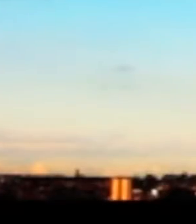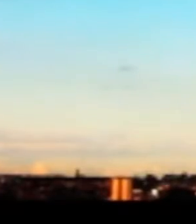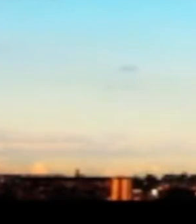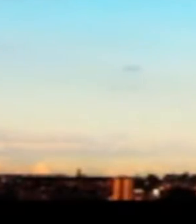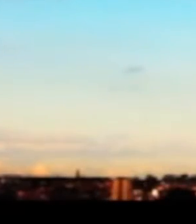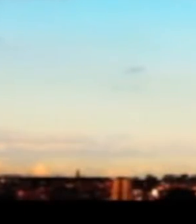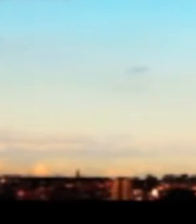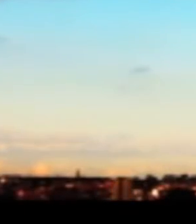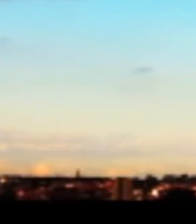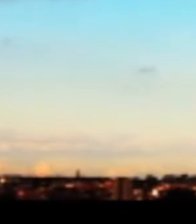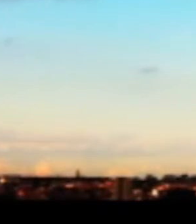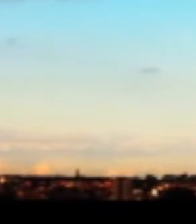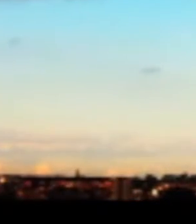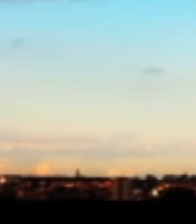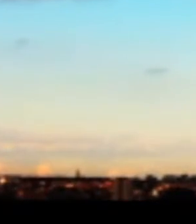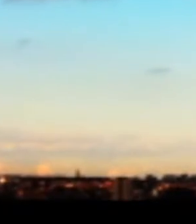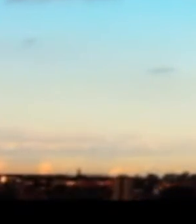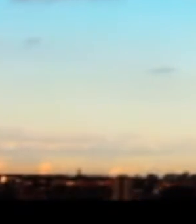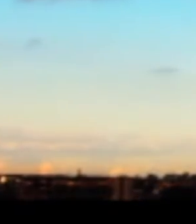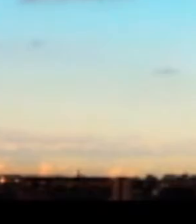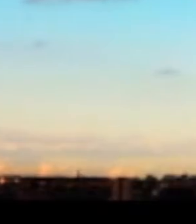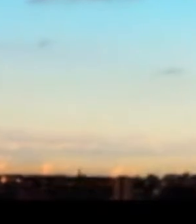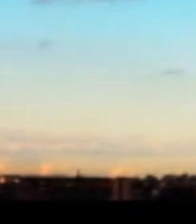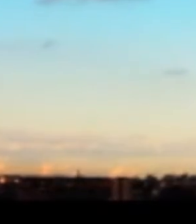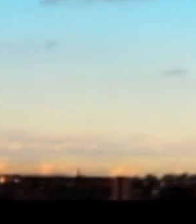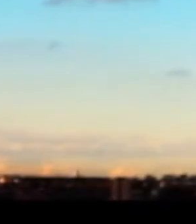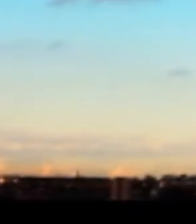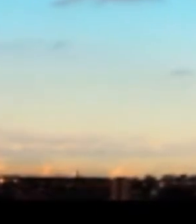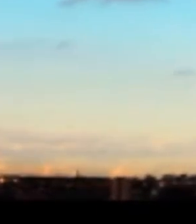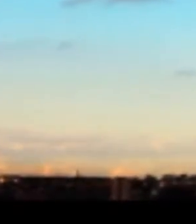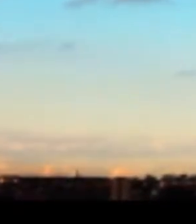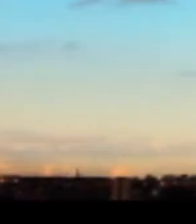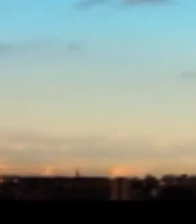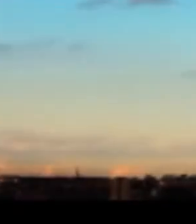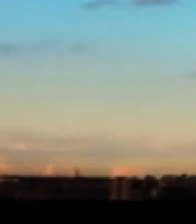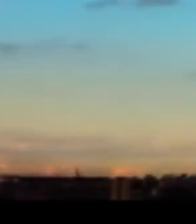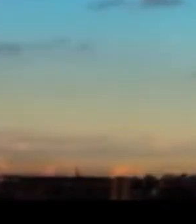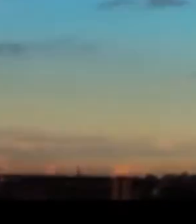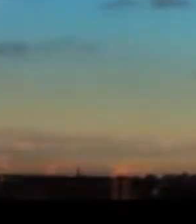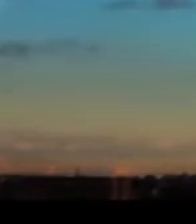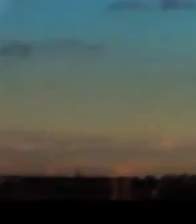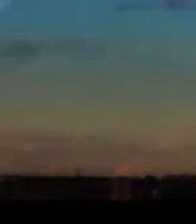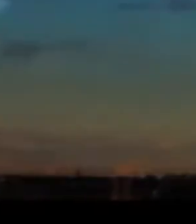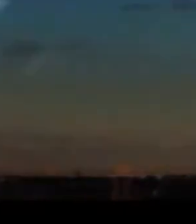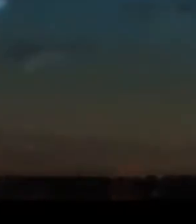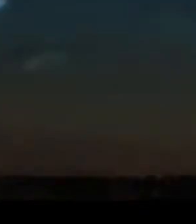aí E aí